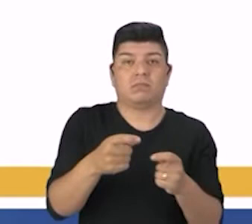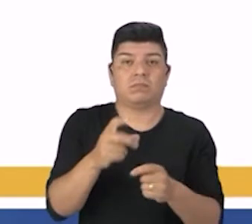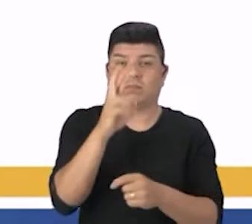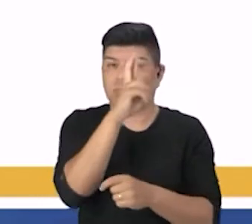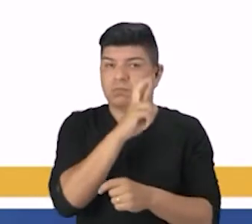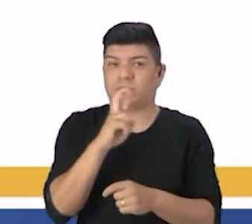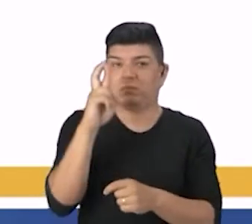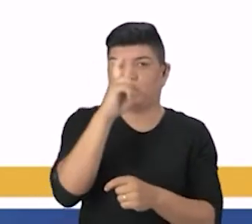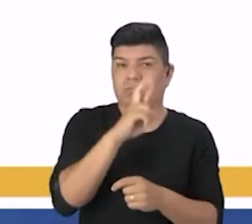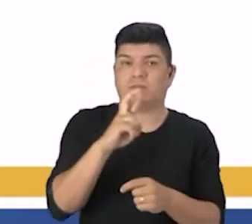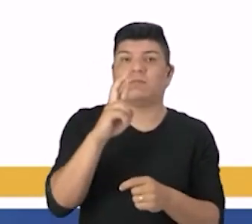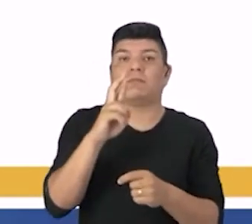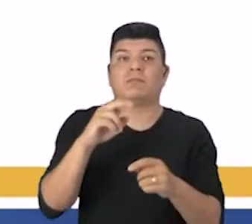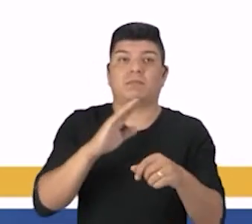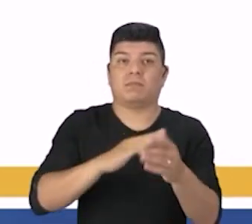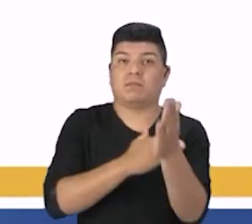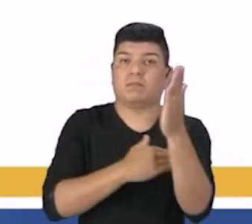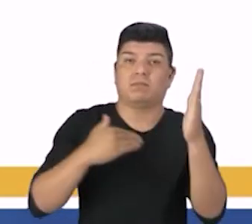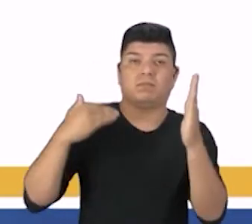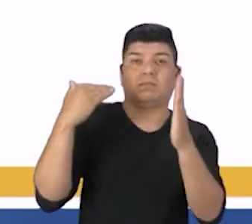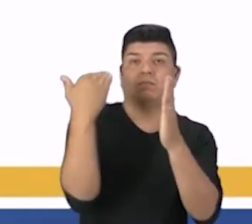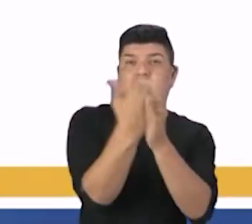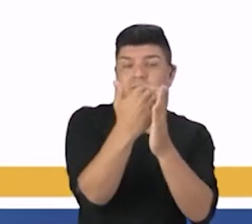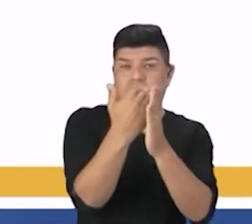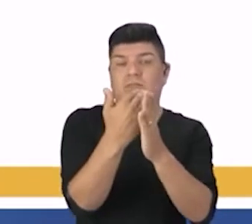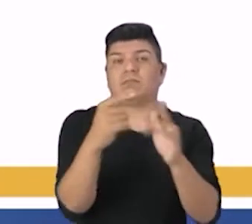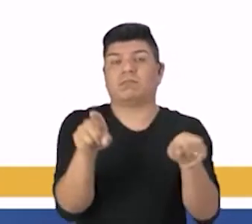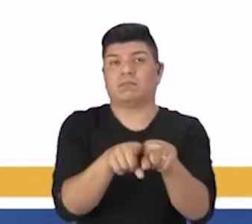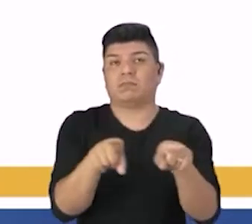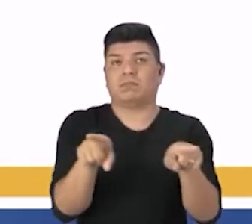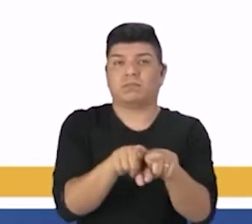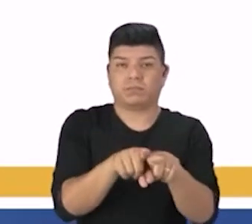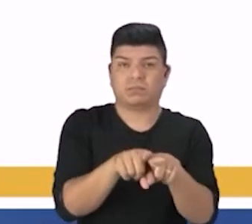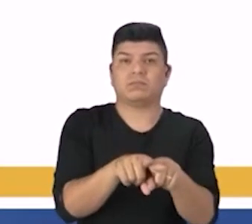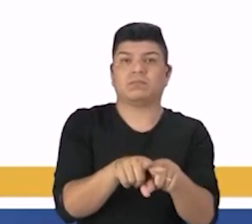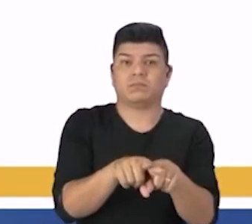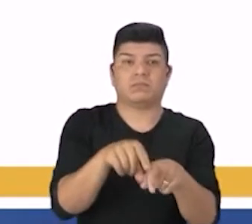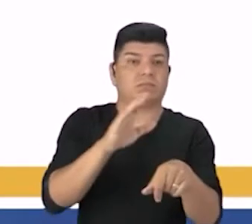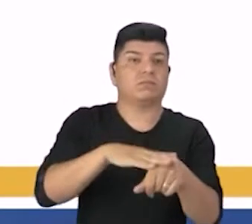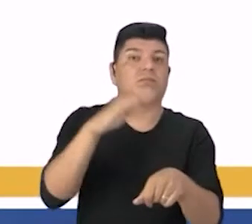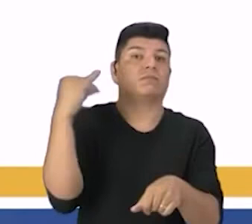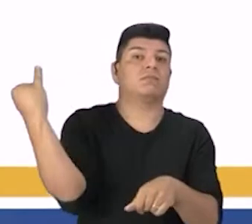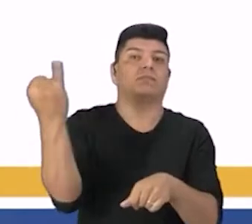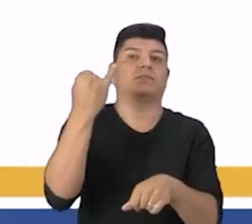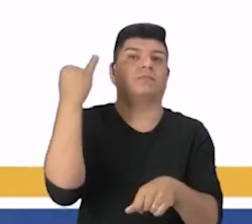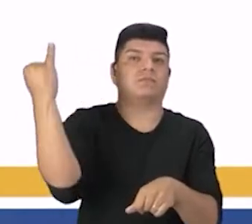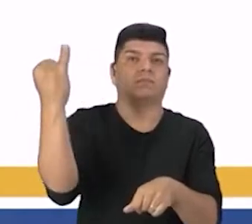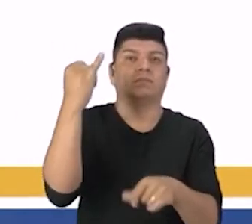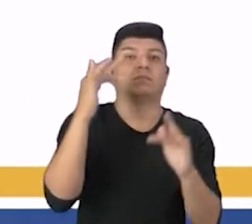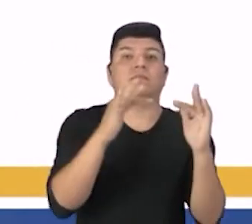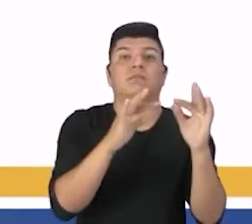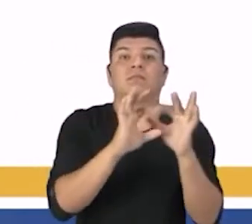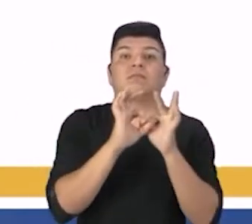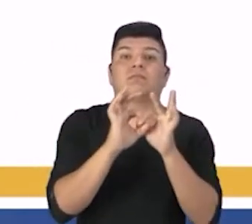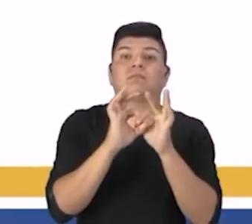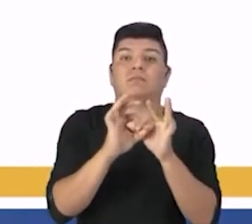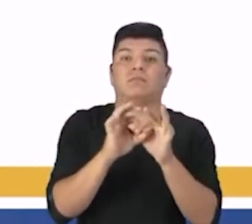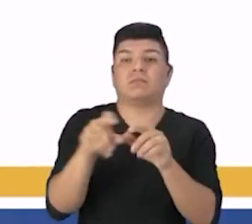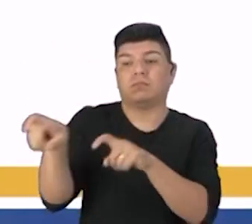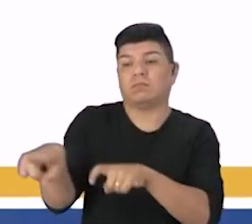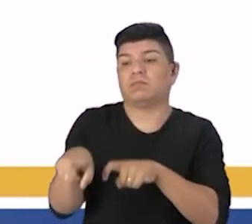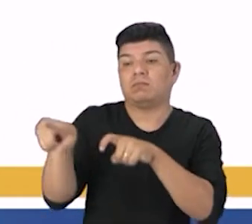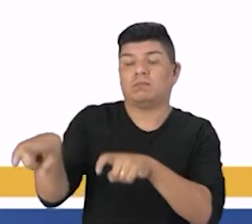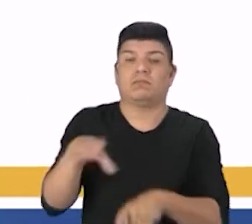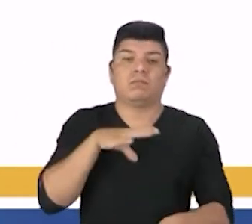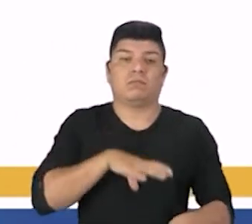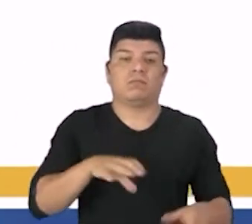de experiência a produção maior integração está ways e se tem sal e sejam mais importante integração do campo